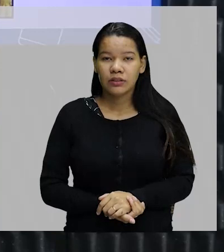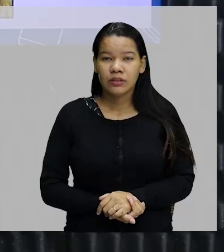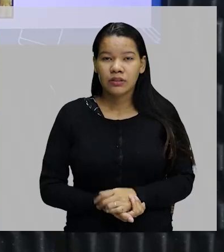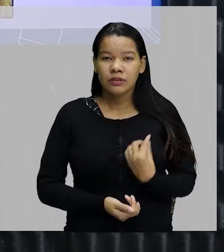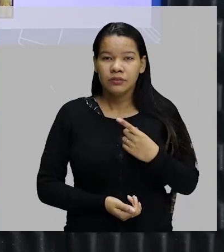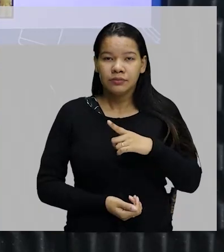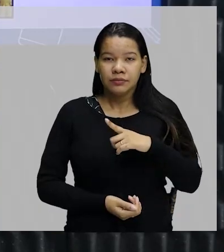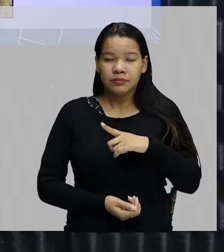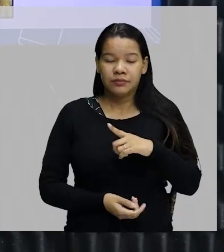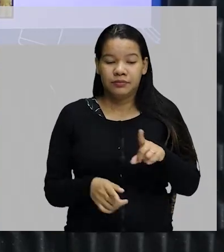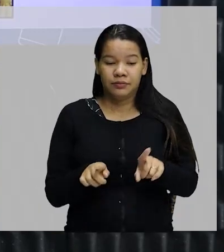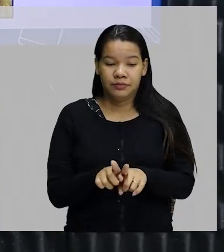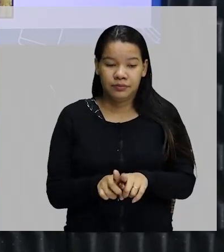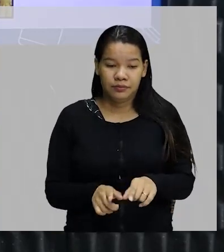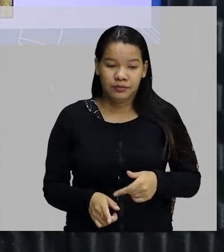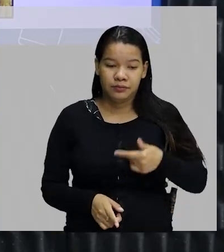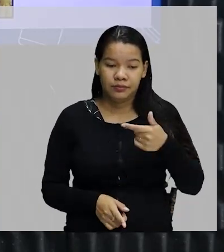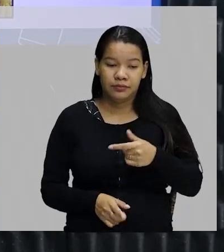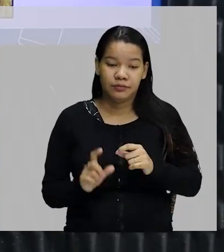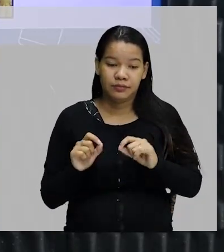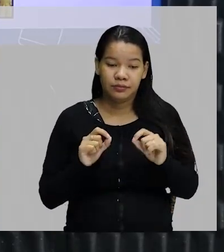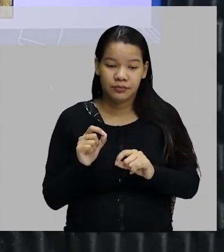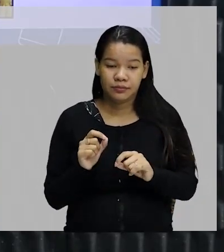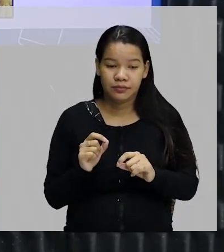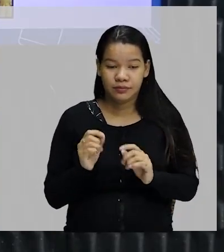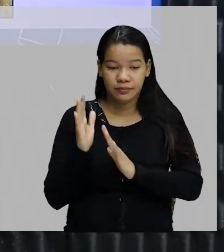Aí nós temos o segundo sotaque, que é matraca ou